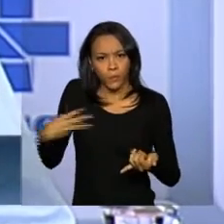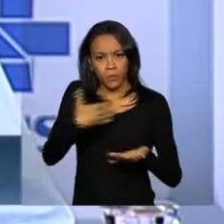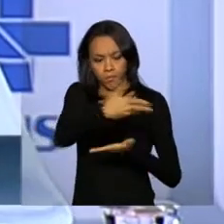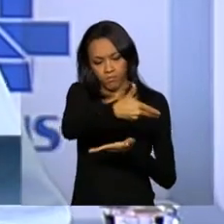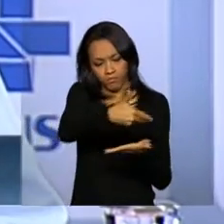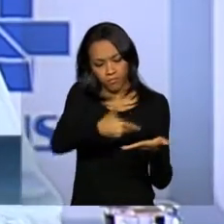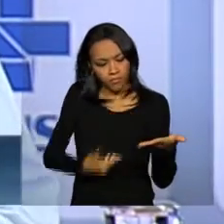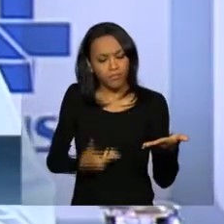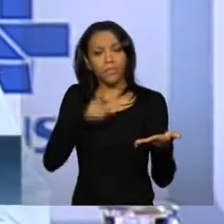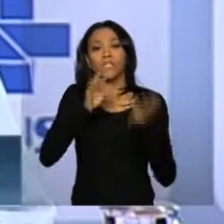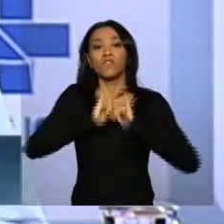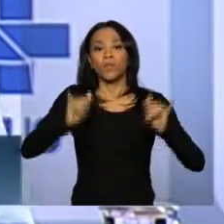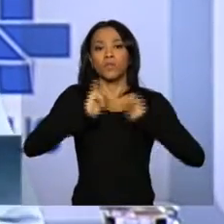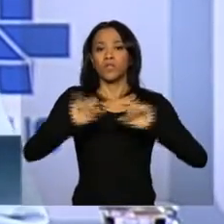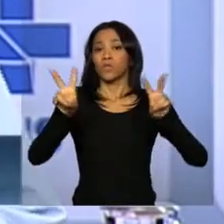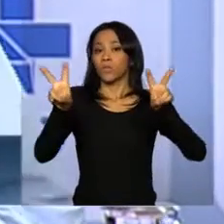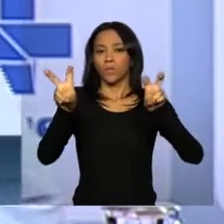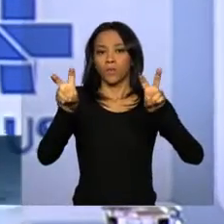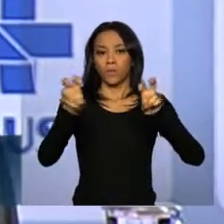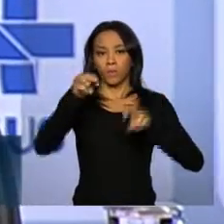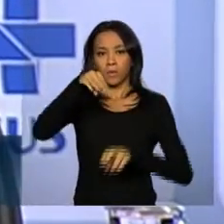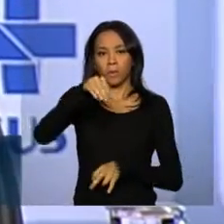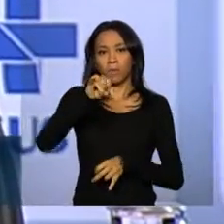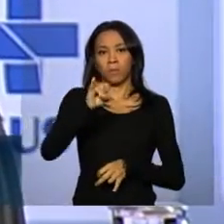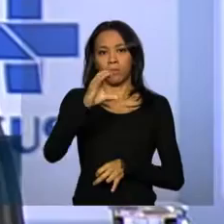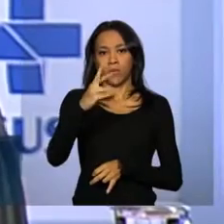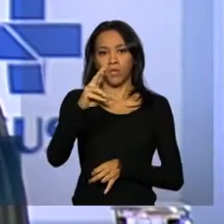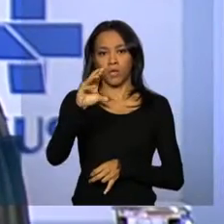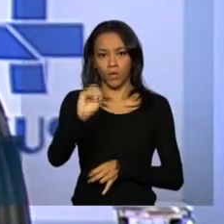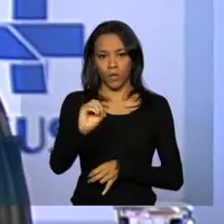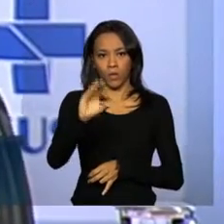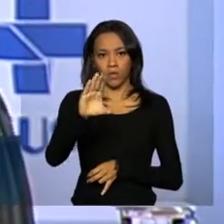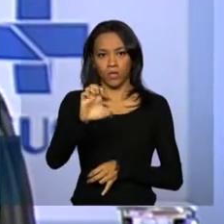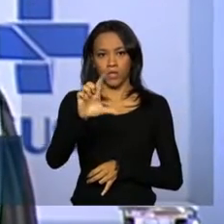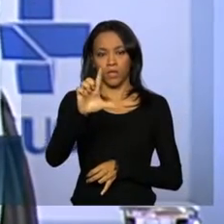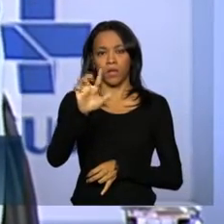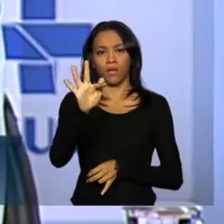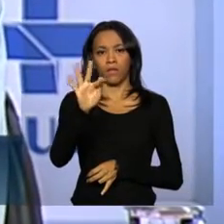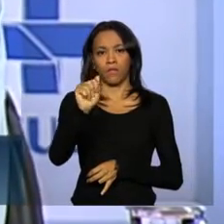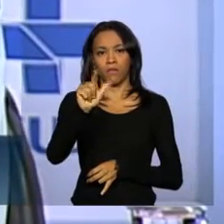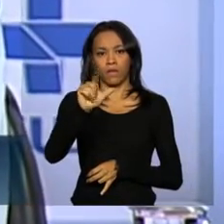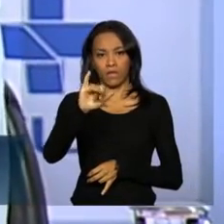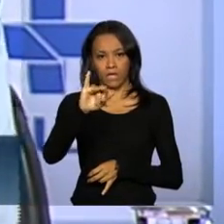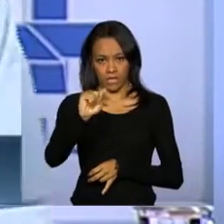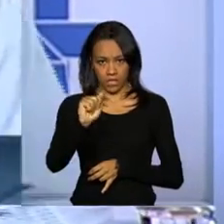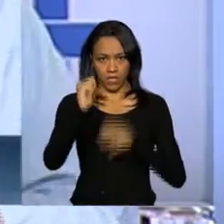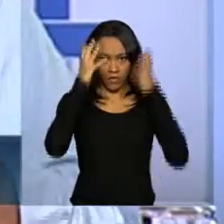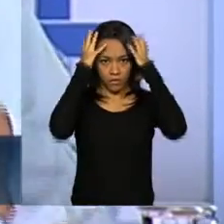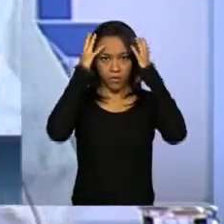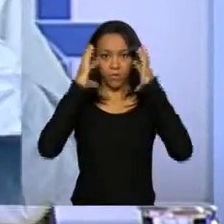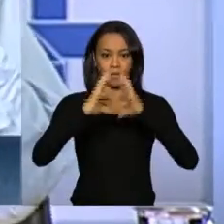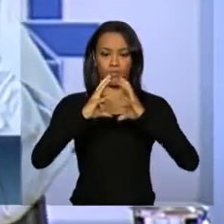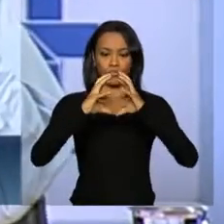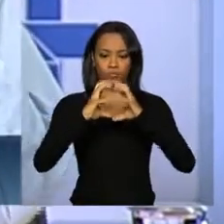de microcefalia, com notificações oriundas de 14 unidades da Federação,